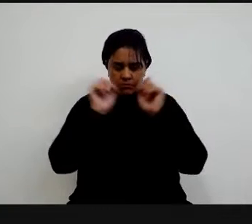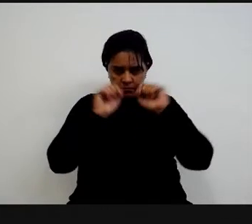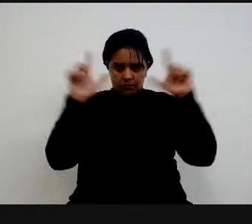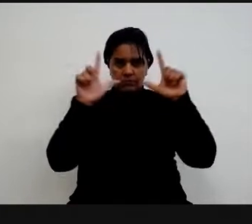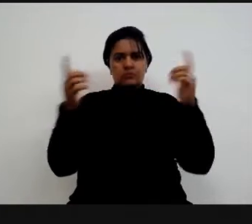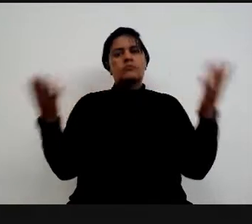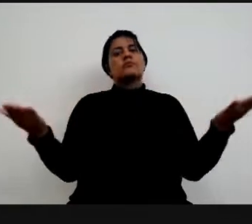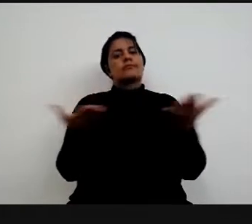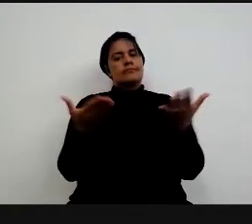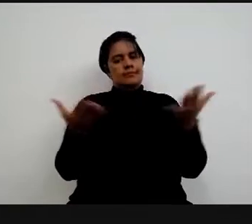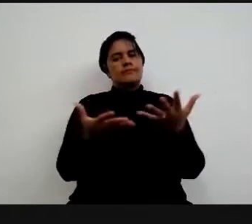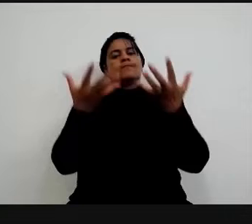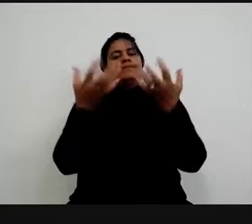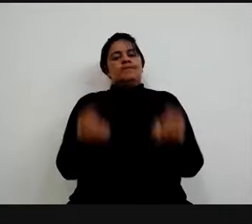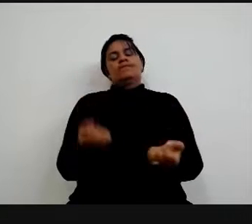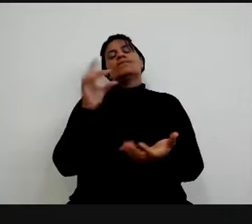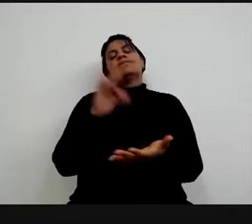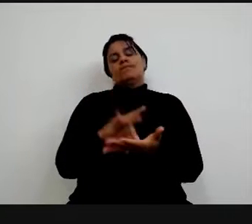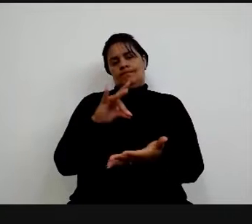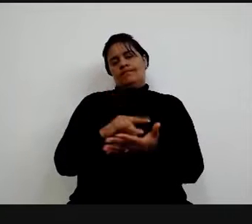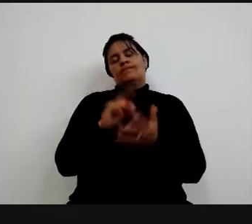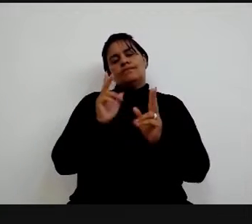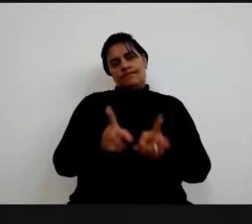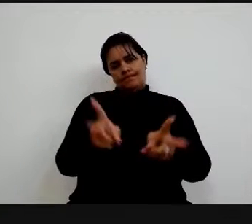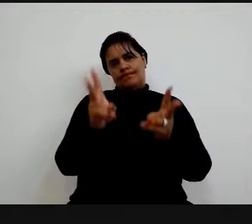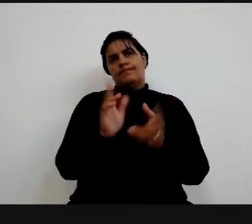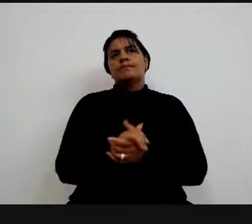são demandantes dessa mesma modalidade.